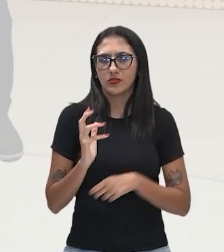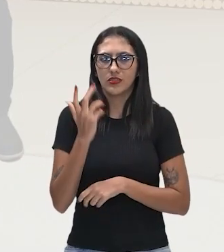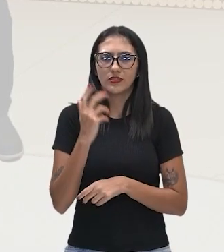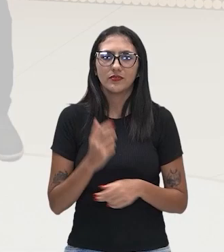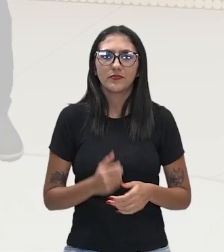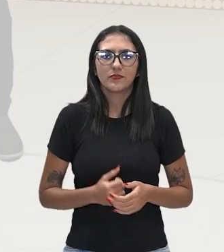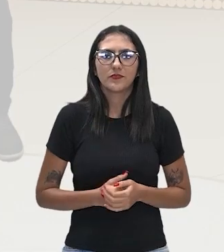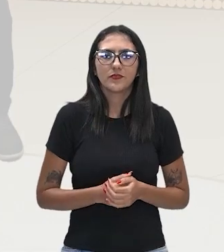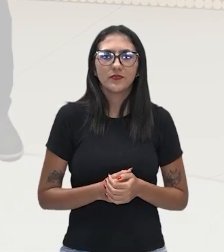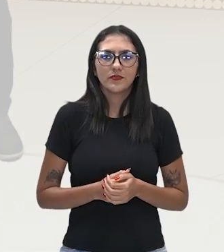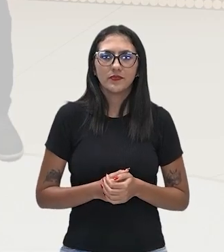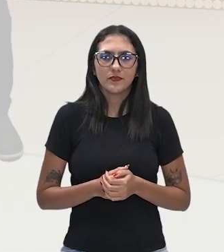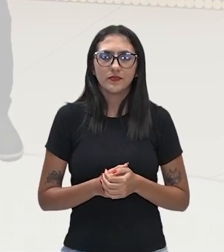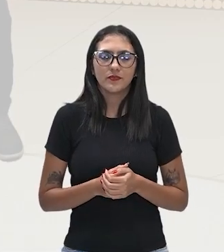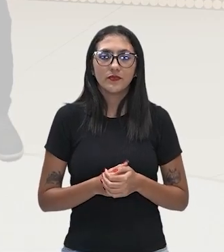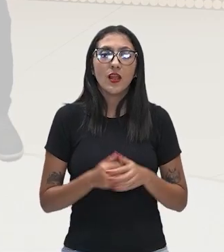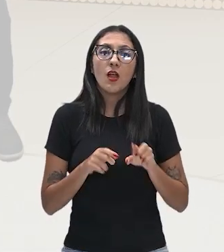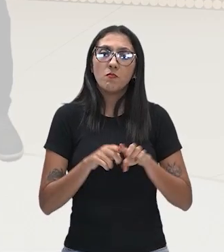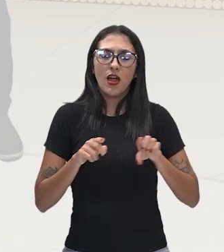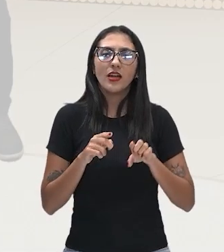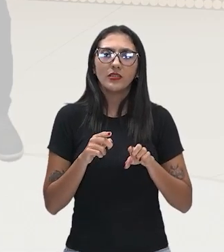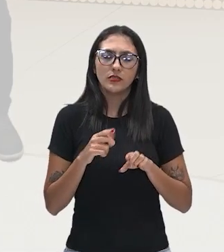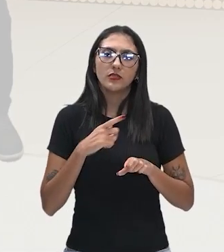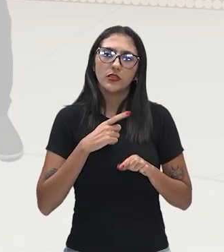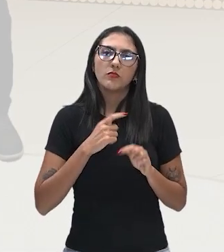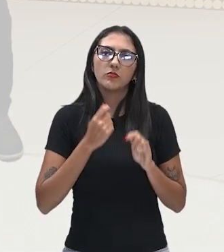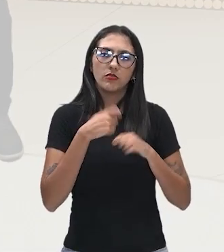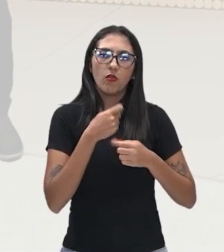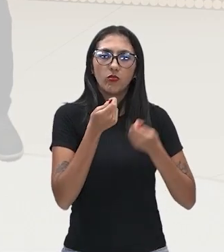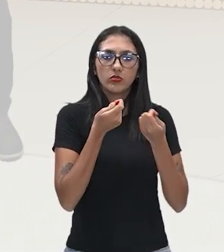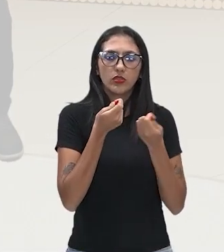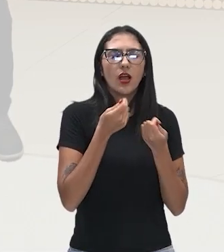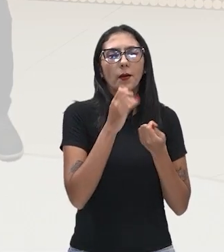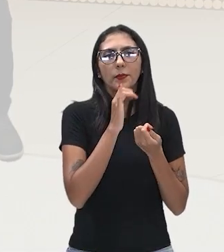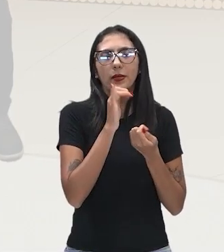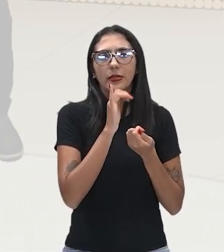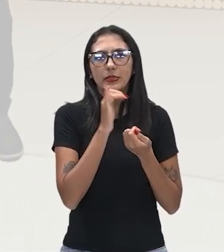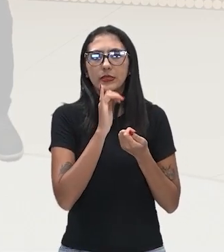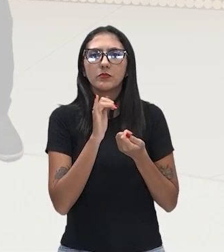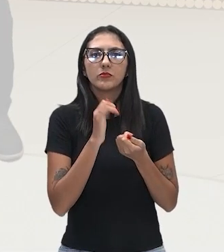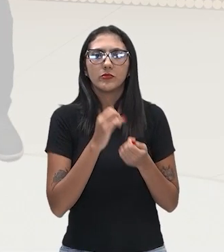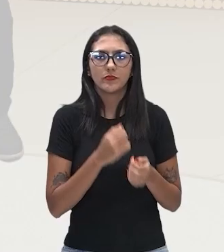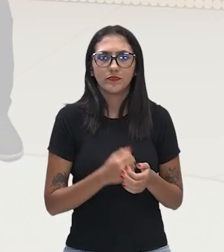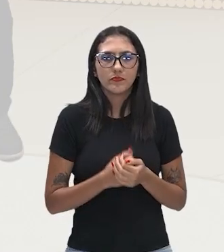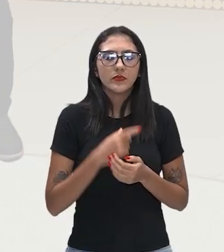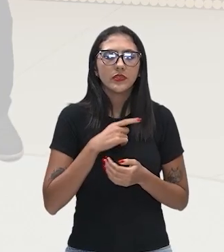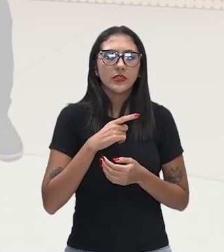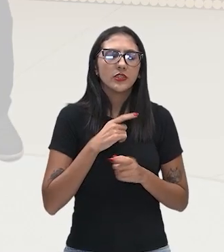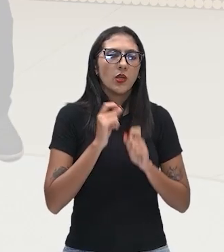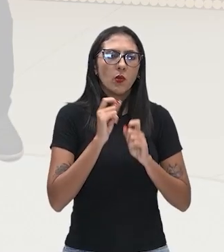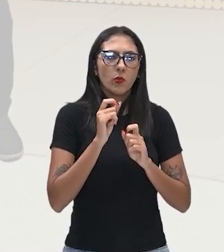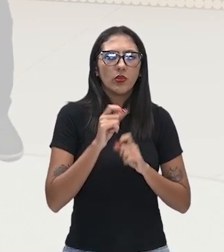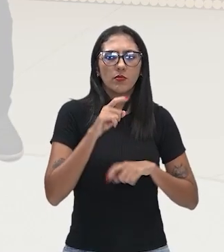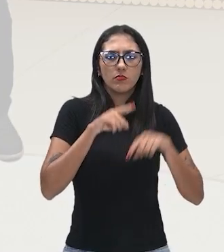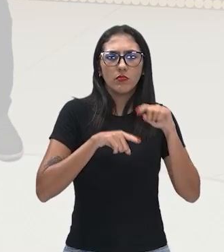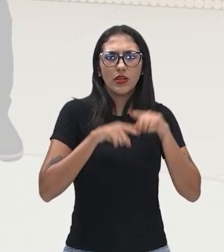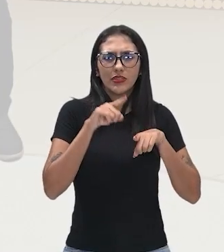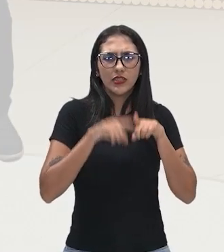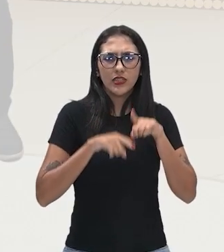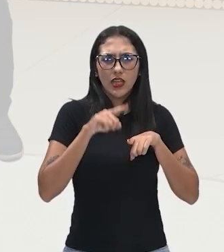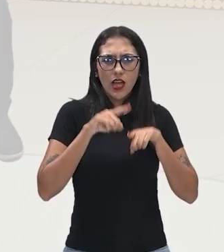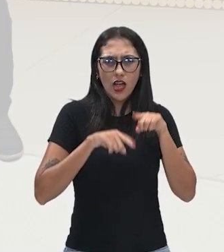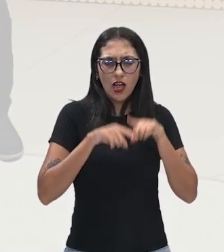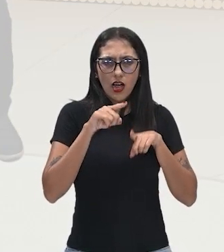No entanto, a gente consegue controlar se nós tivermos ali, ó, por exemplo, barras que impeçam